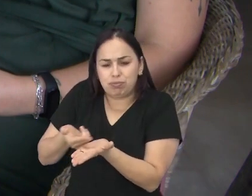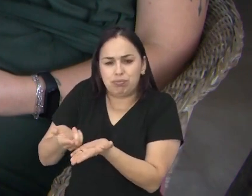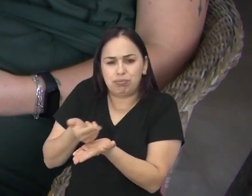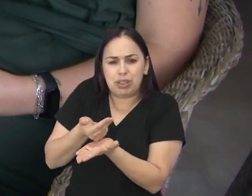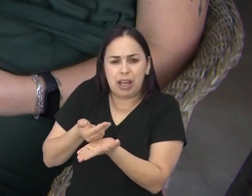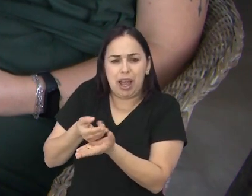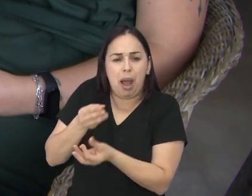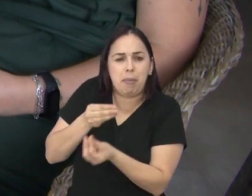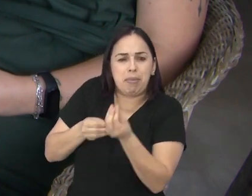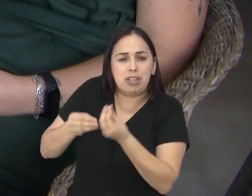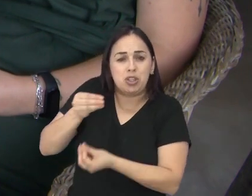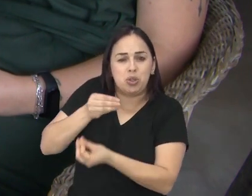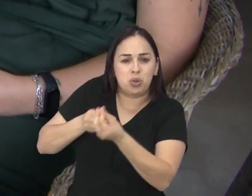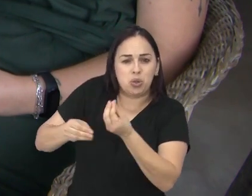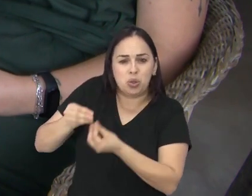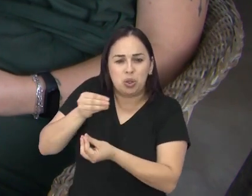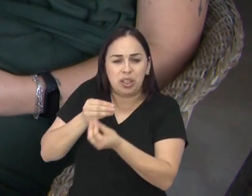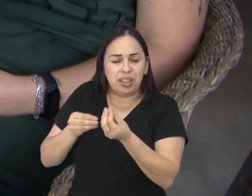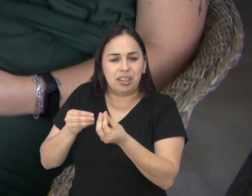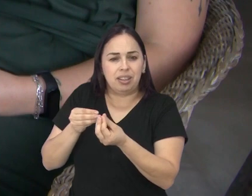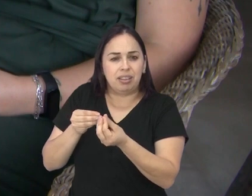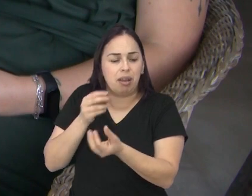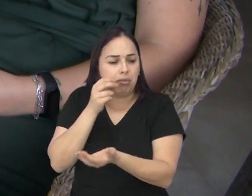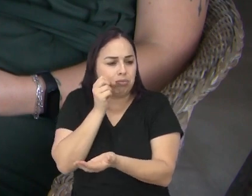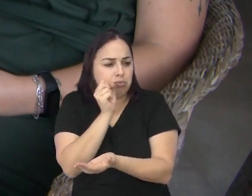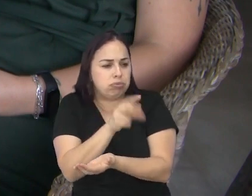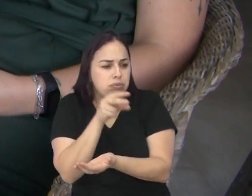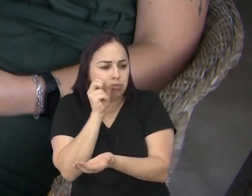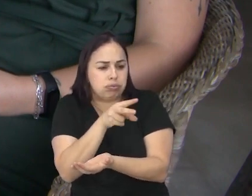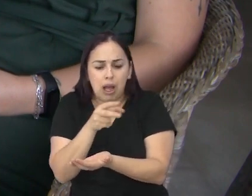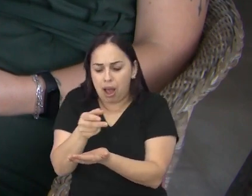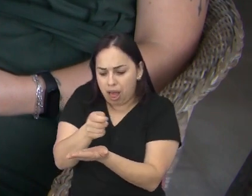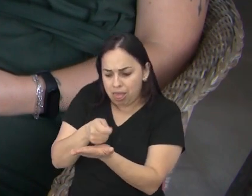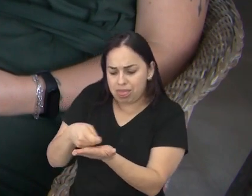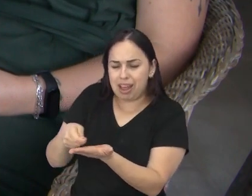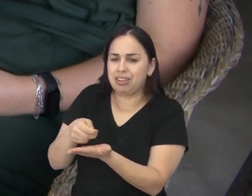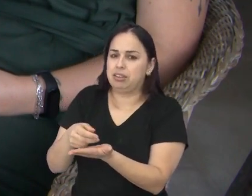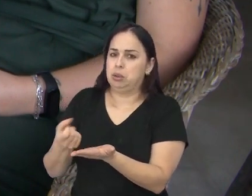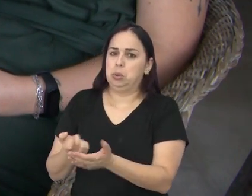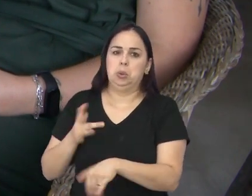Uma mistura que eu fiz, que eu li, coisa totalmente